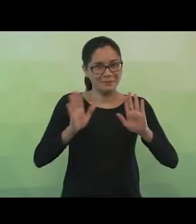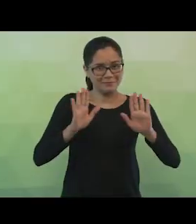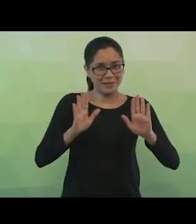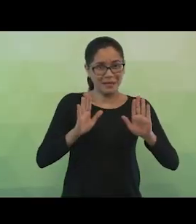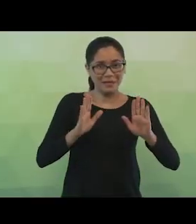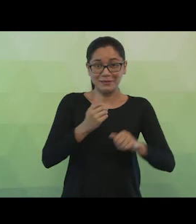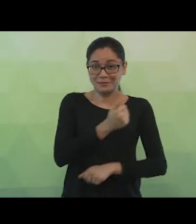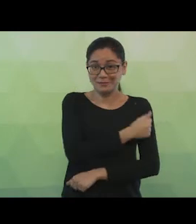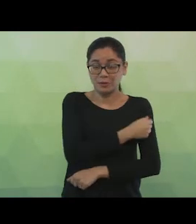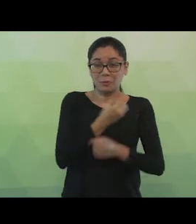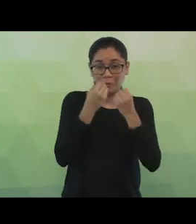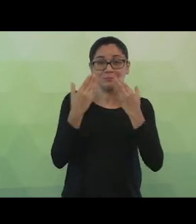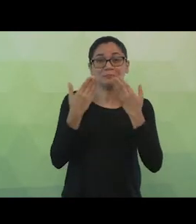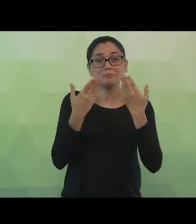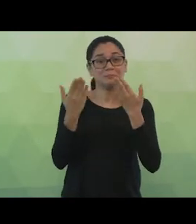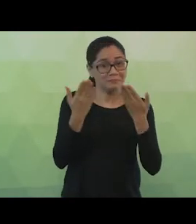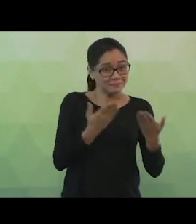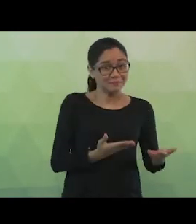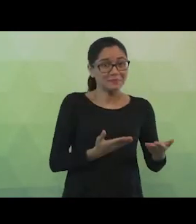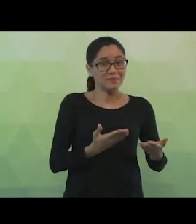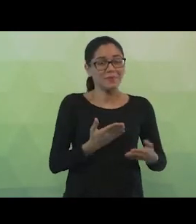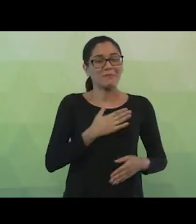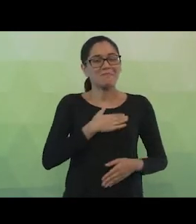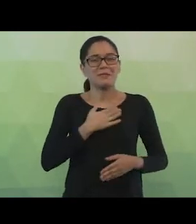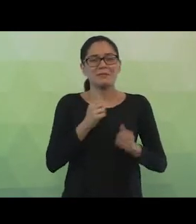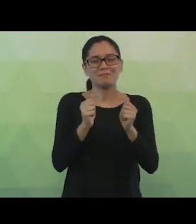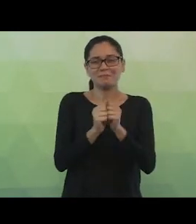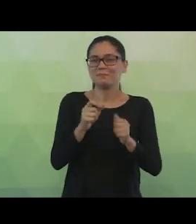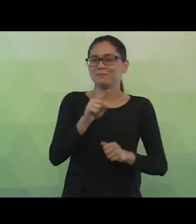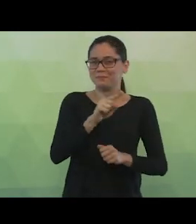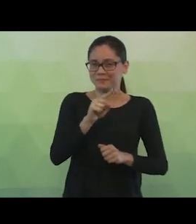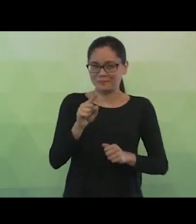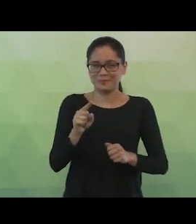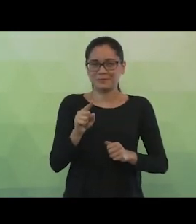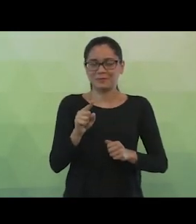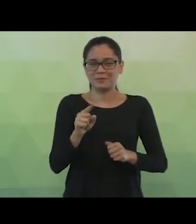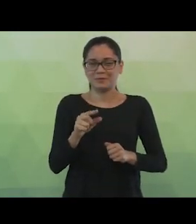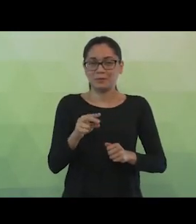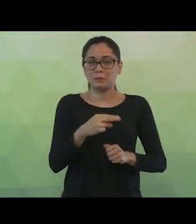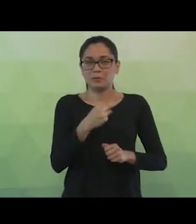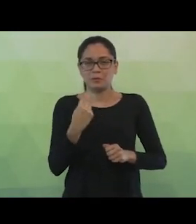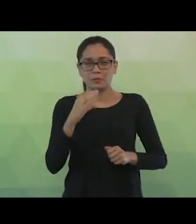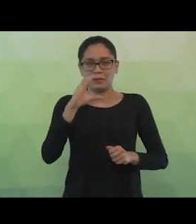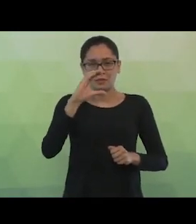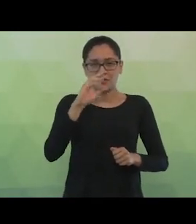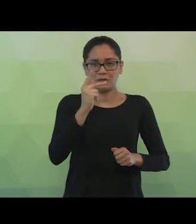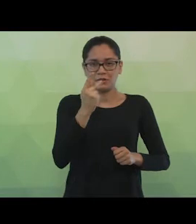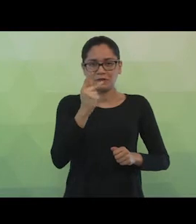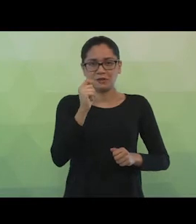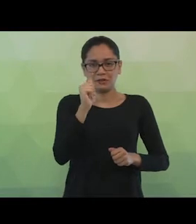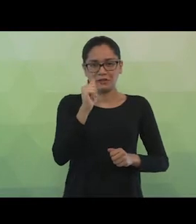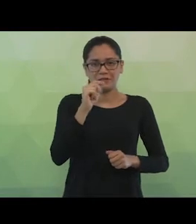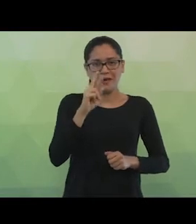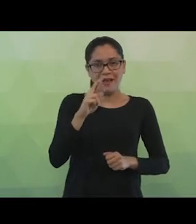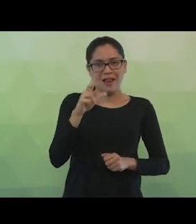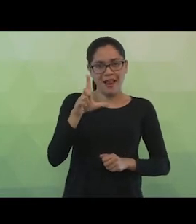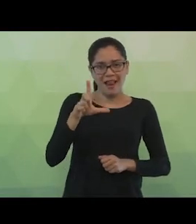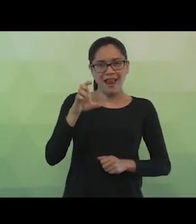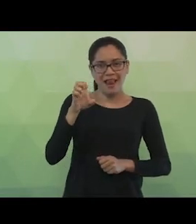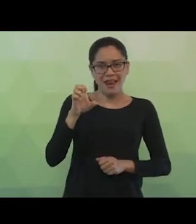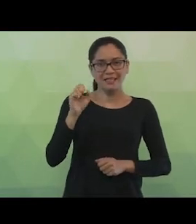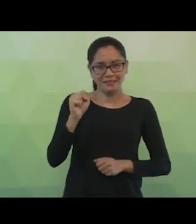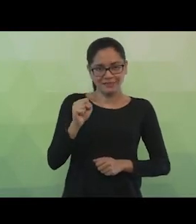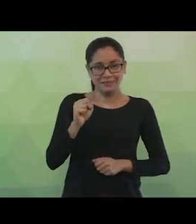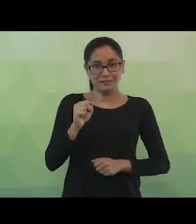Olá, cursista, seja muito bem-vindo. É um prazer estar aqui com vocês. Meu nome é Charles e para este curso de Técnico em Informática